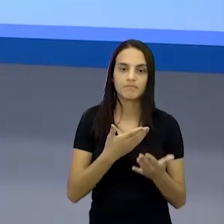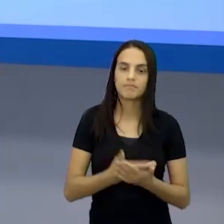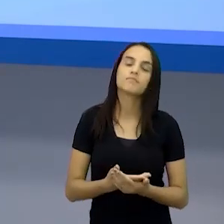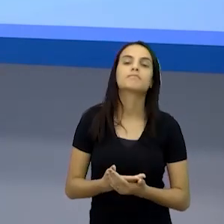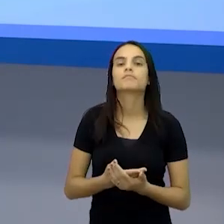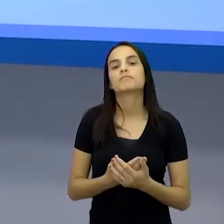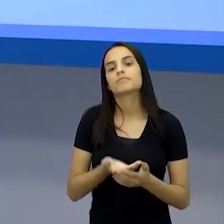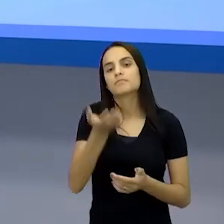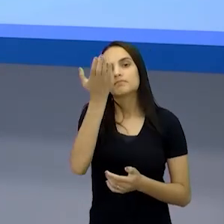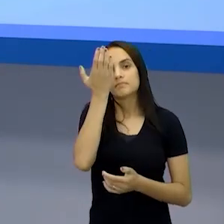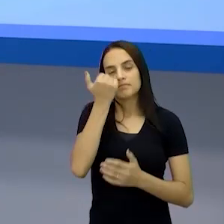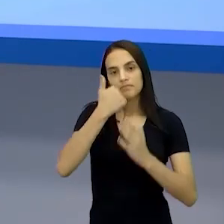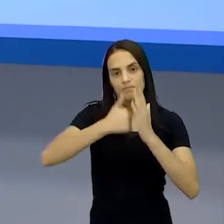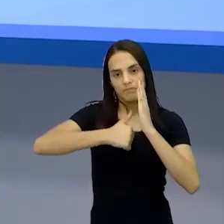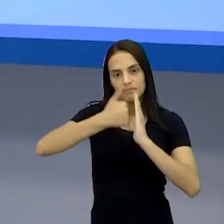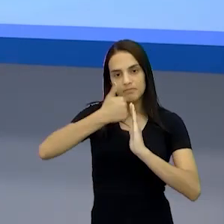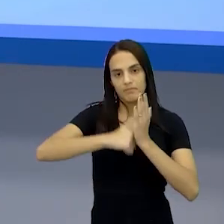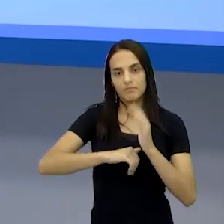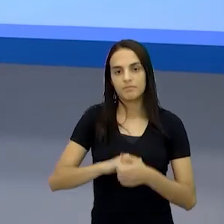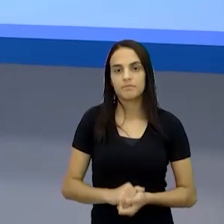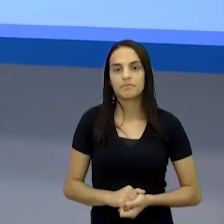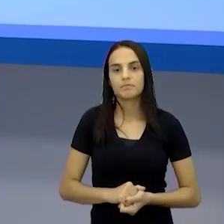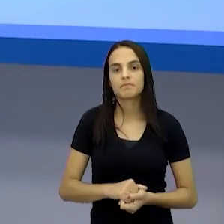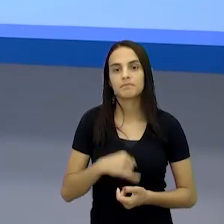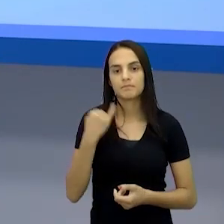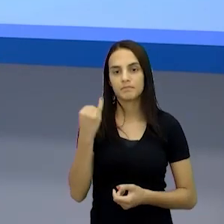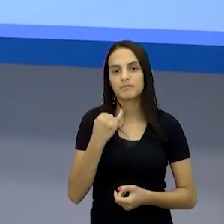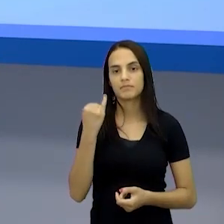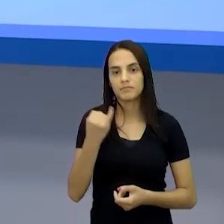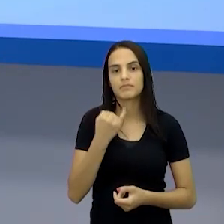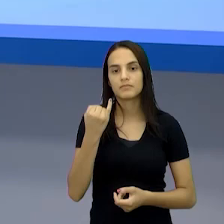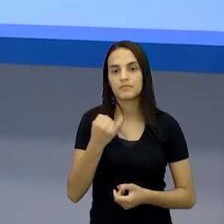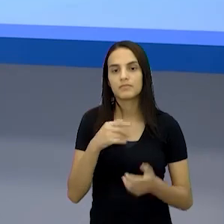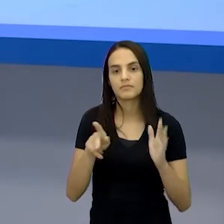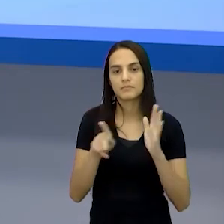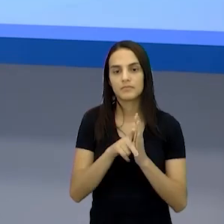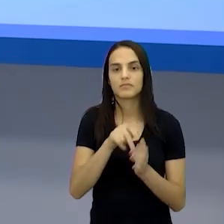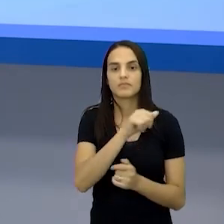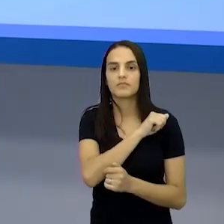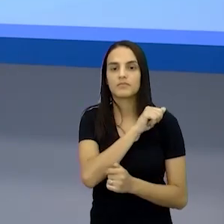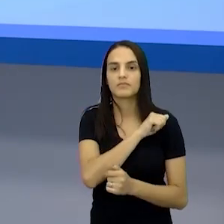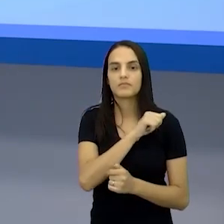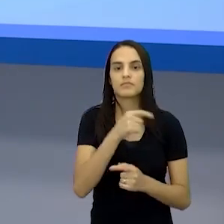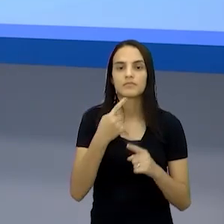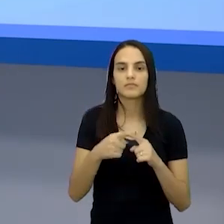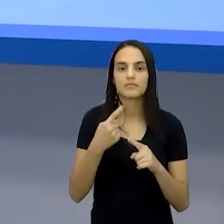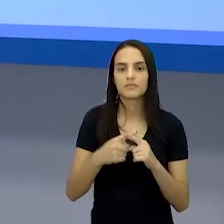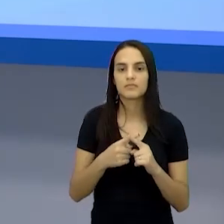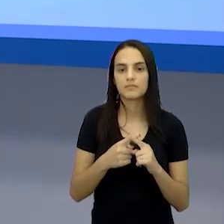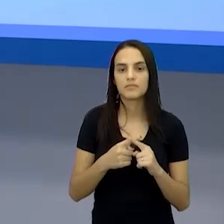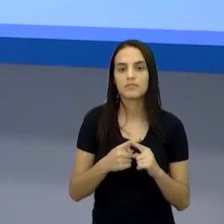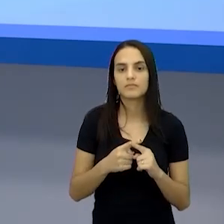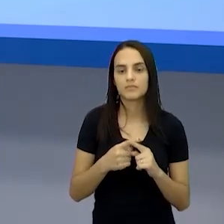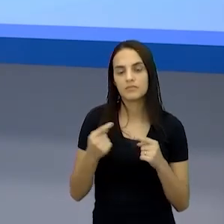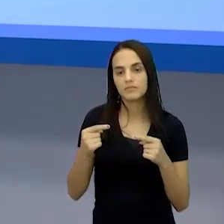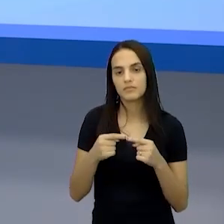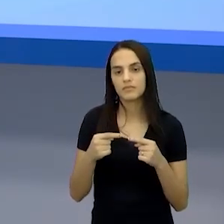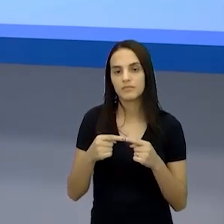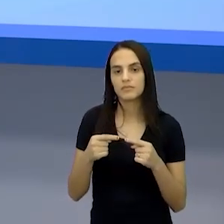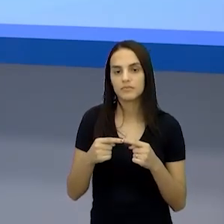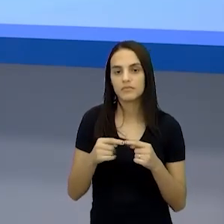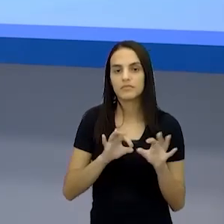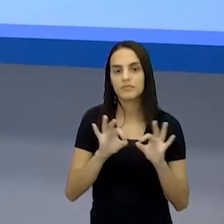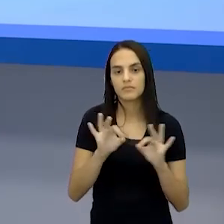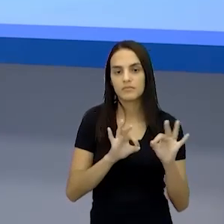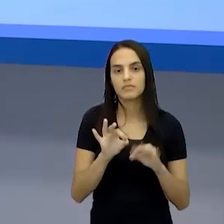questão de uma autoavaliação, que é importante para os alunos, né? Porque isso aí faz parte do projeto